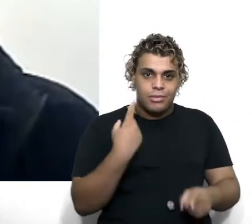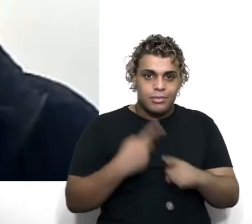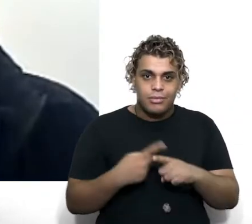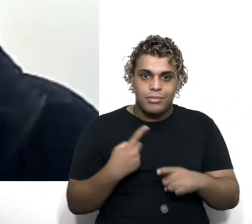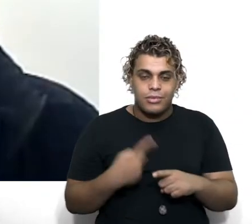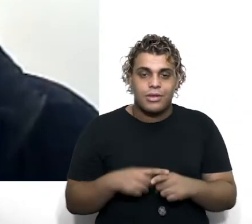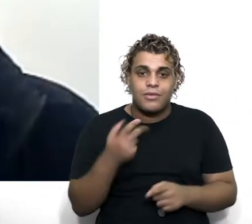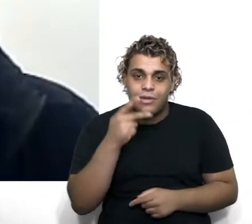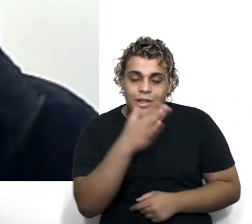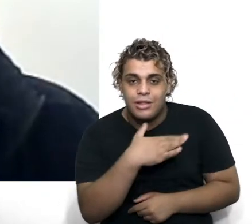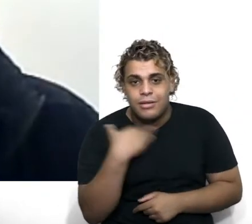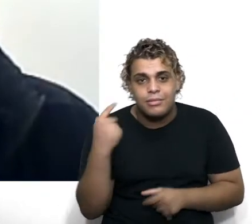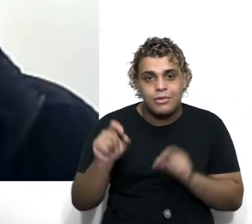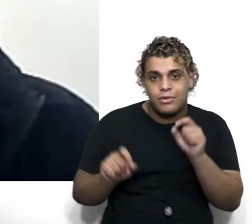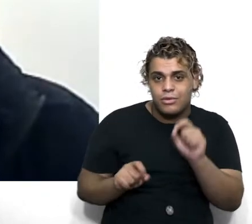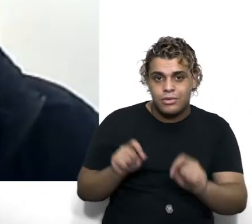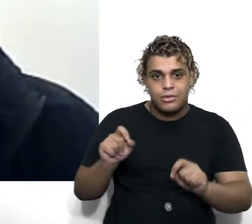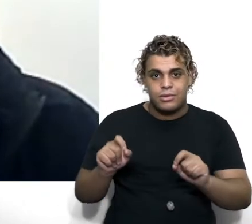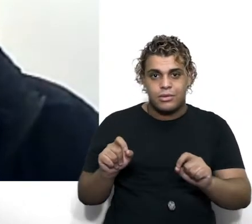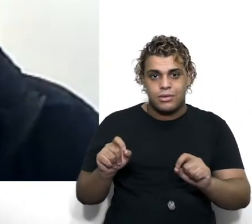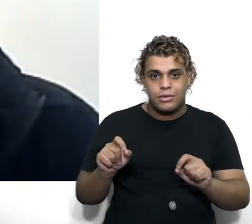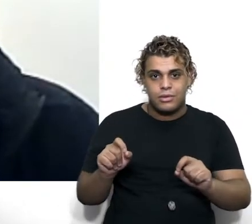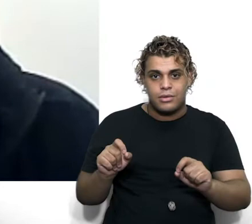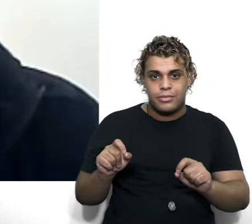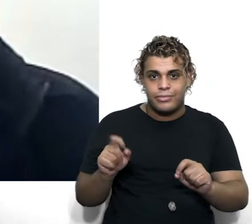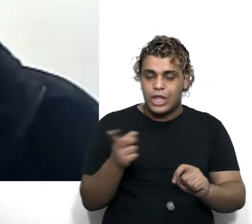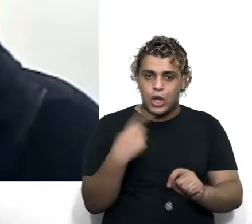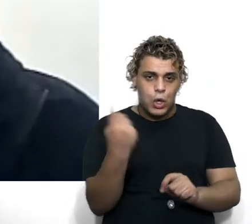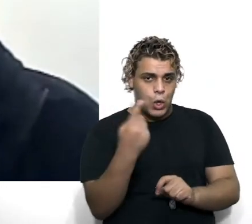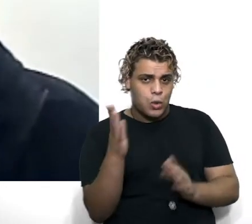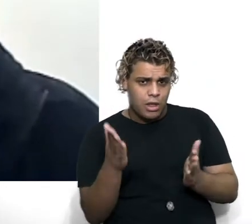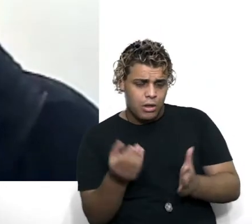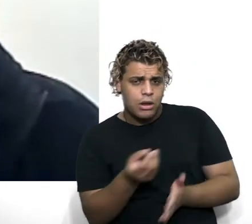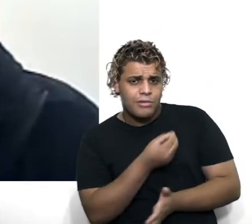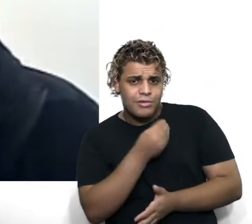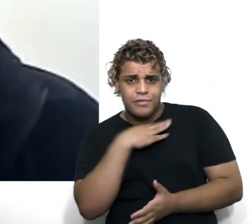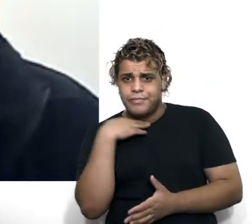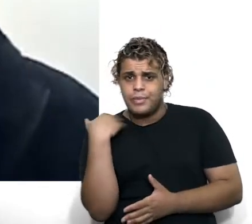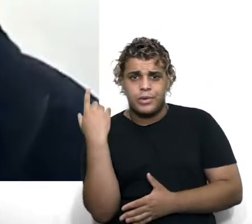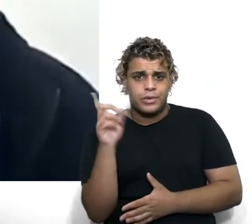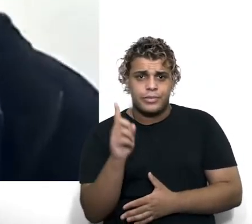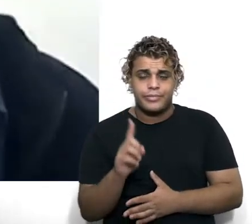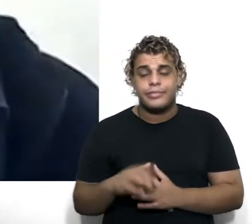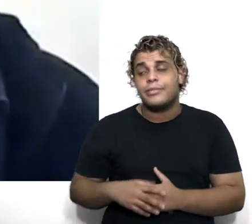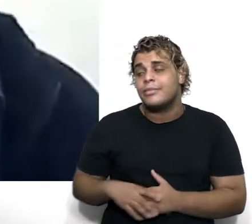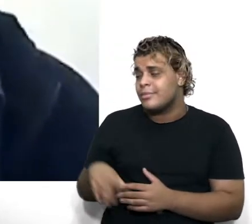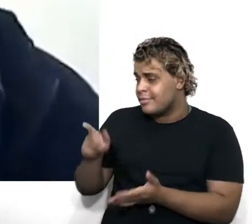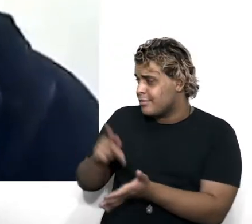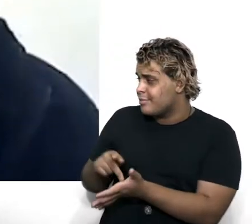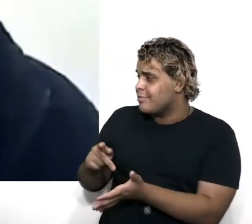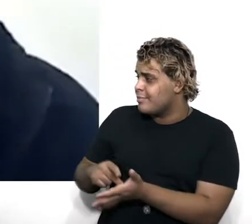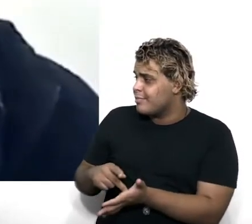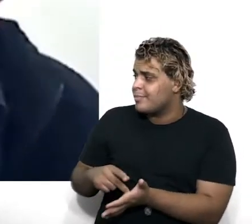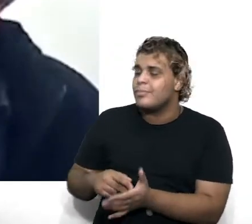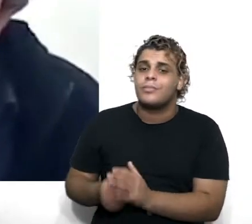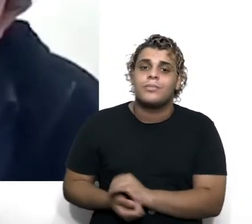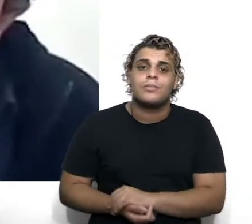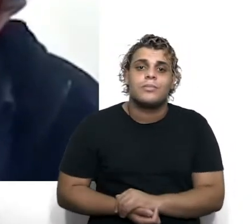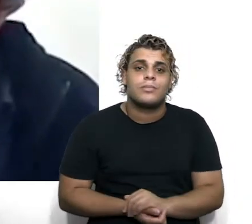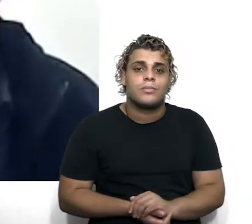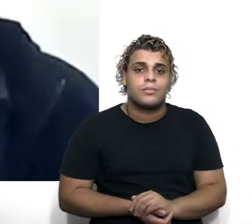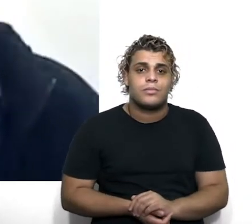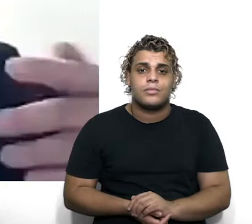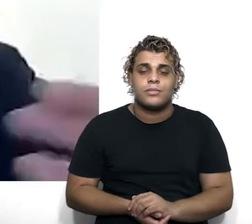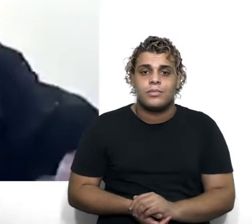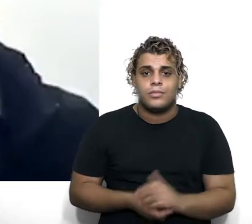dizer, bem, não estamos mortos. Portanto, exatamente. Talvez não há melhor maneira de nos animarmos.